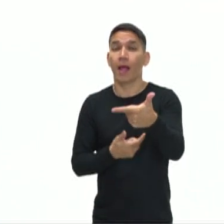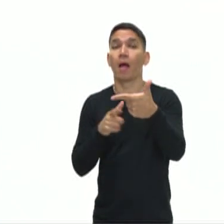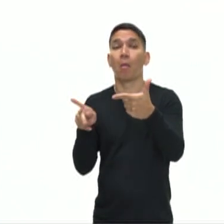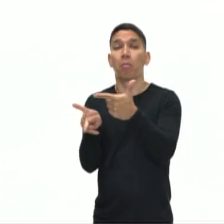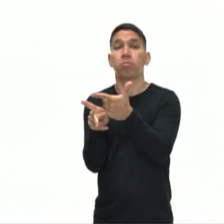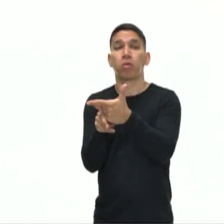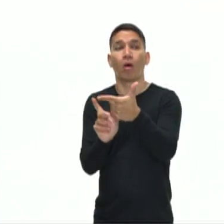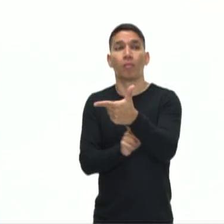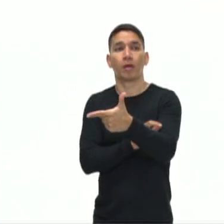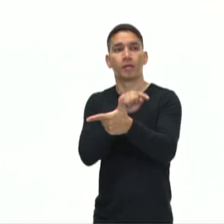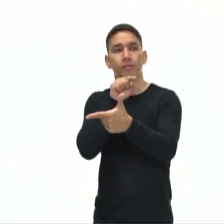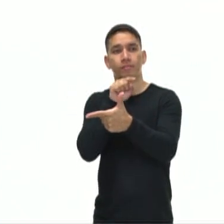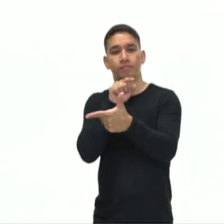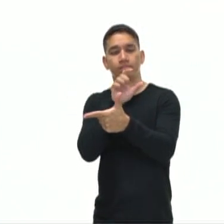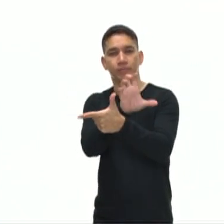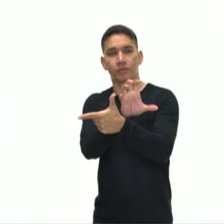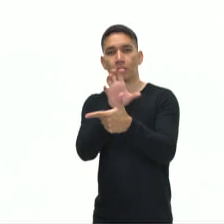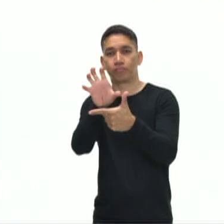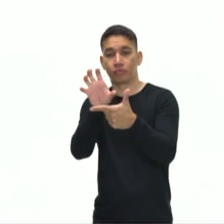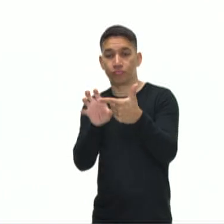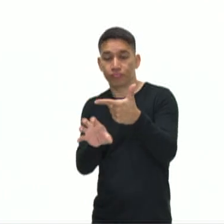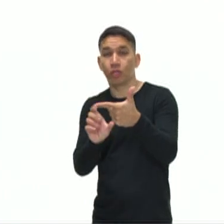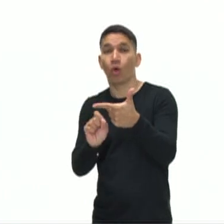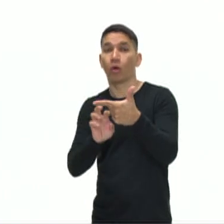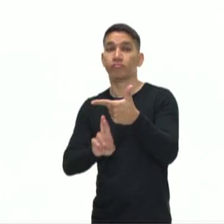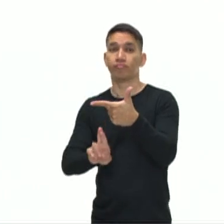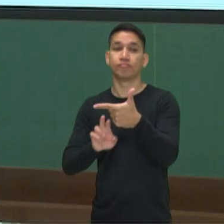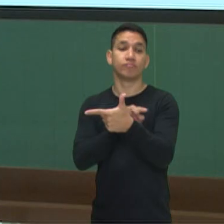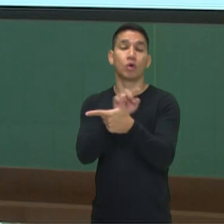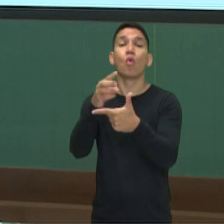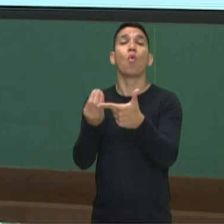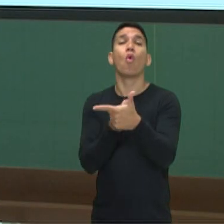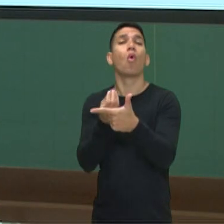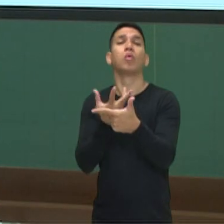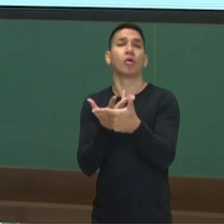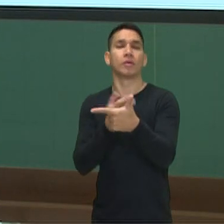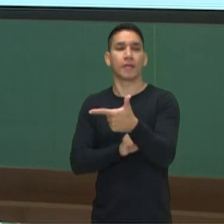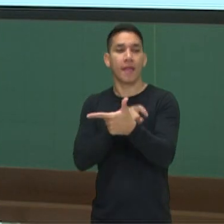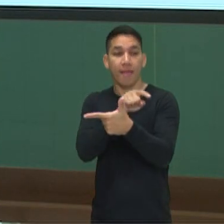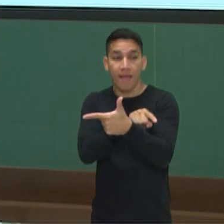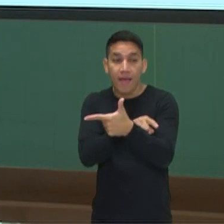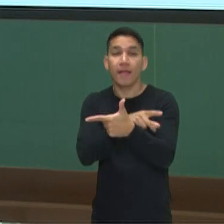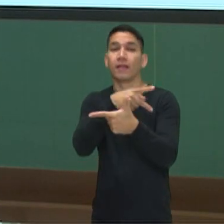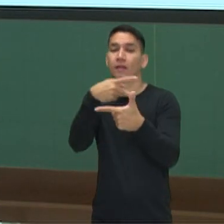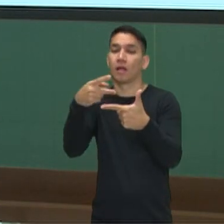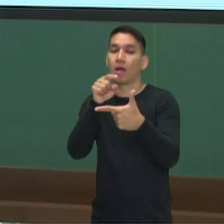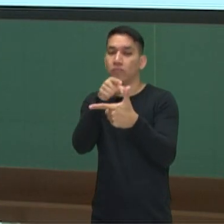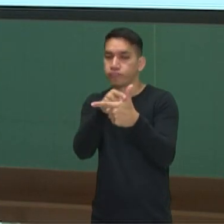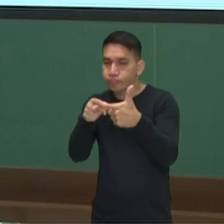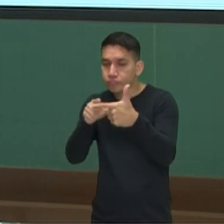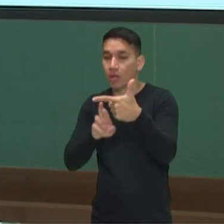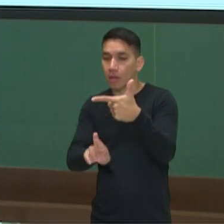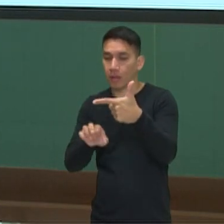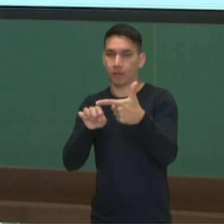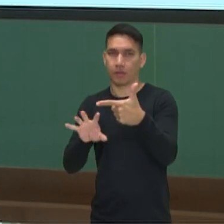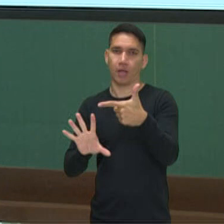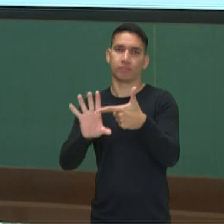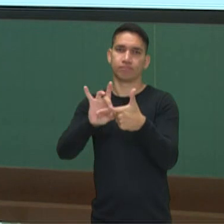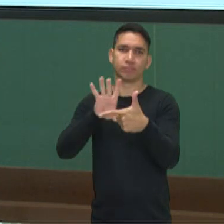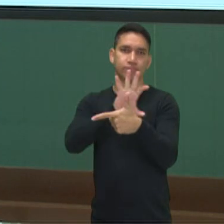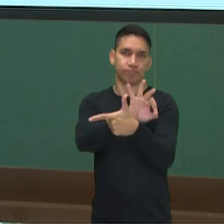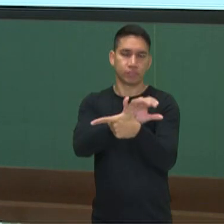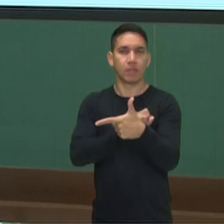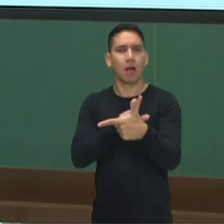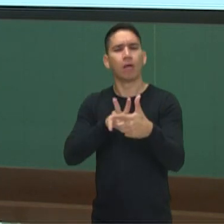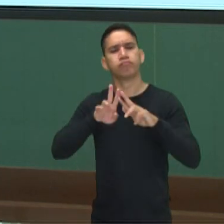igual, quociente vezes o divisor mais o resto. Tá? Então, é a prova real da divisão, se você quiser pensar